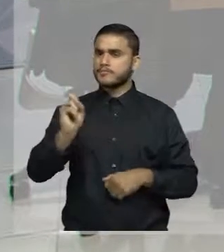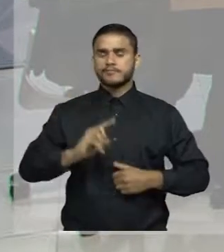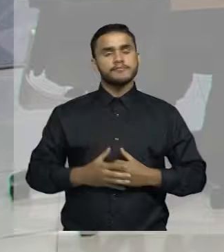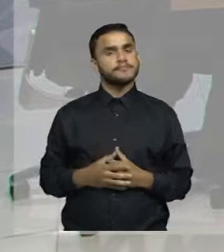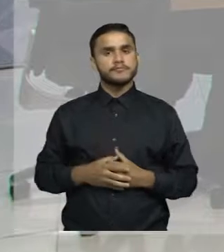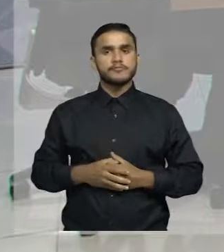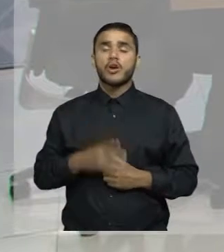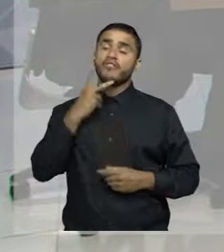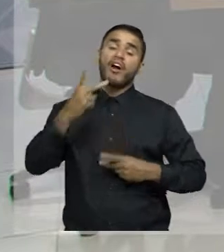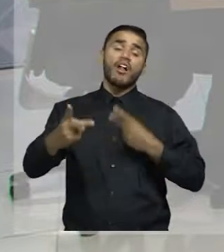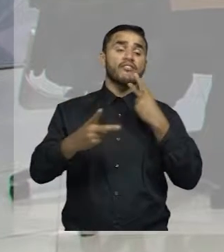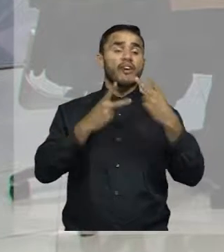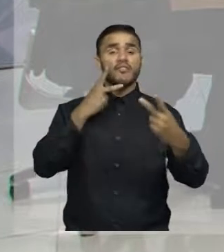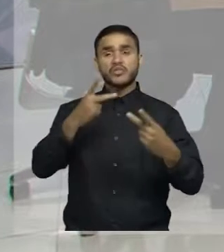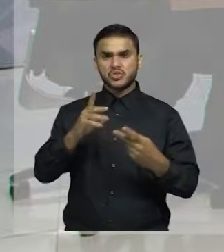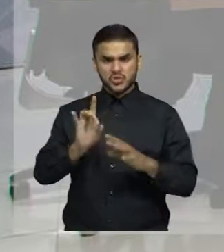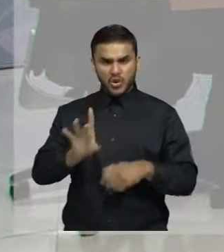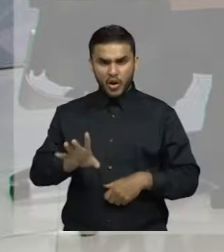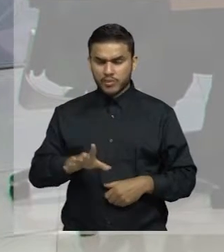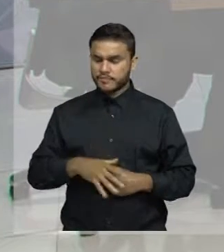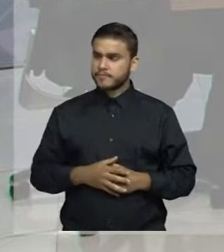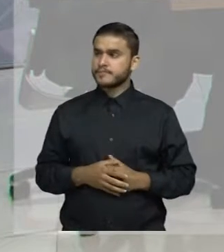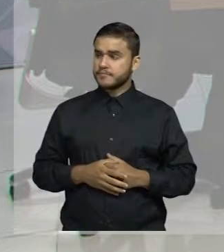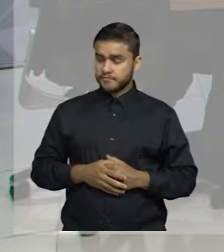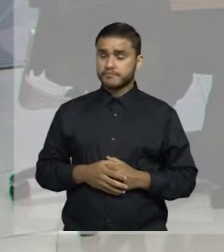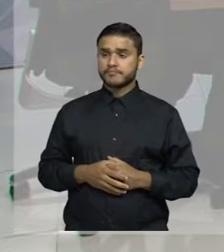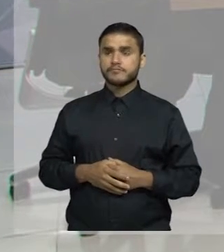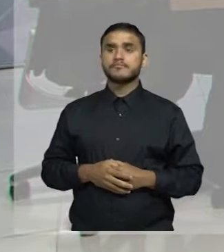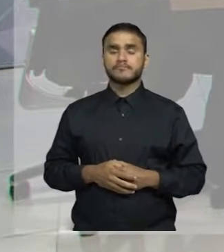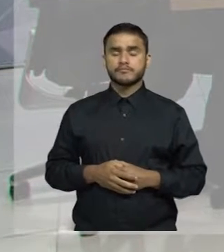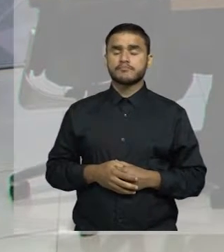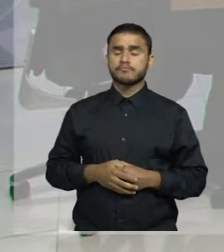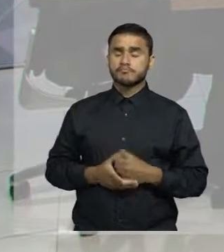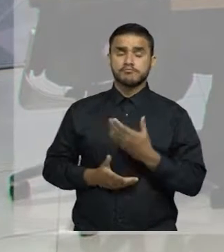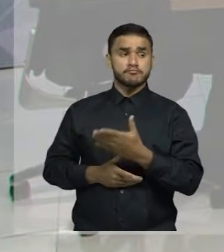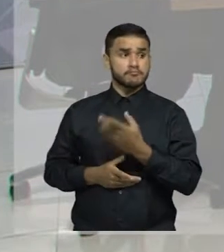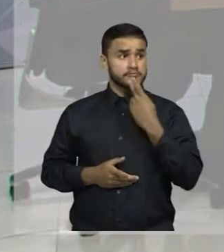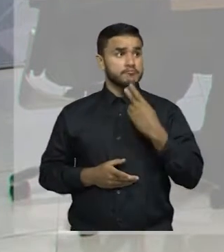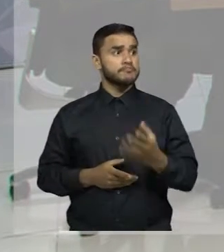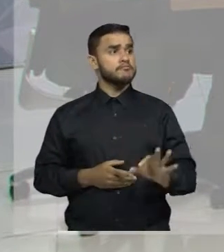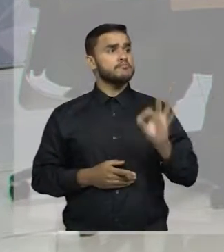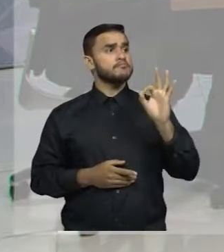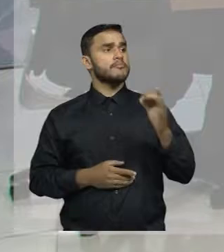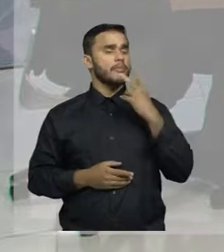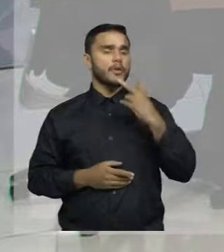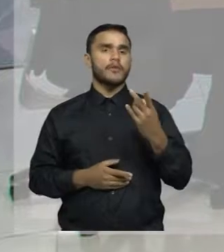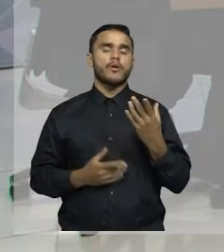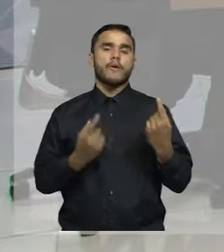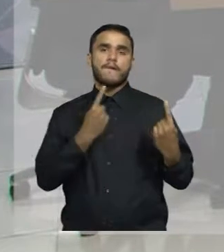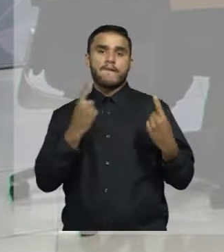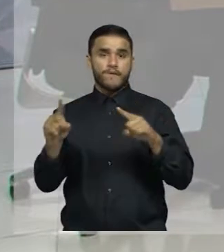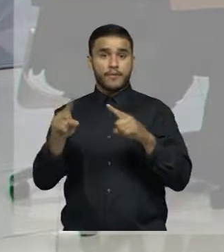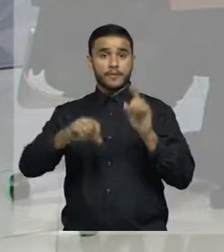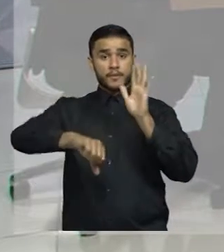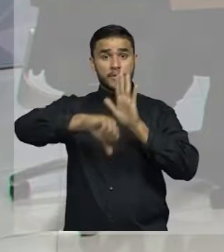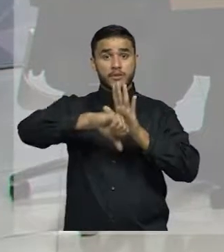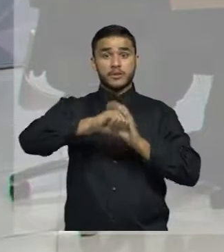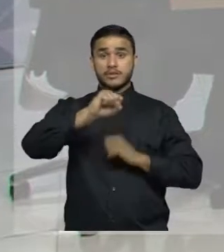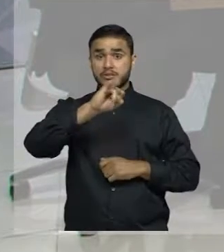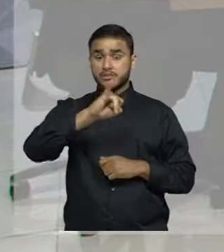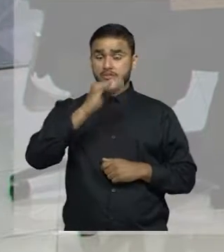isso. Tem um problema que tem contido o enfrentamento do crime. É a ideia de que se